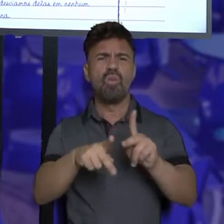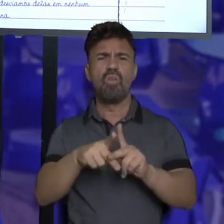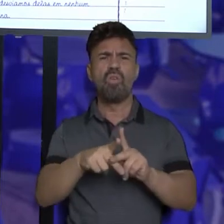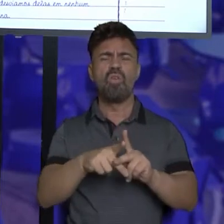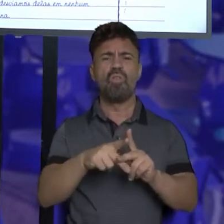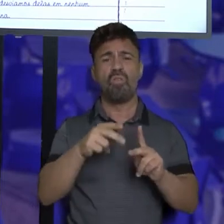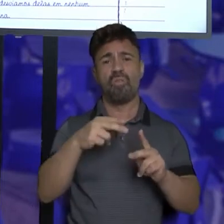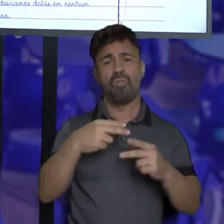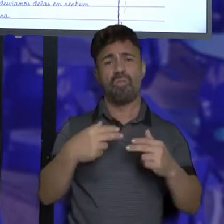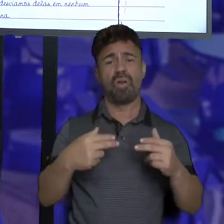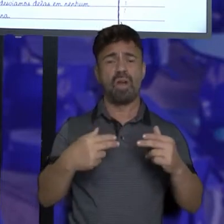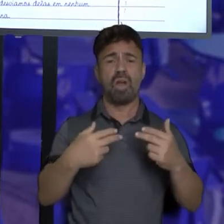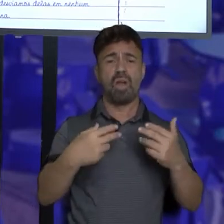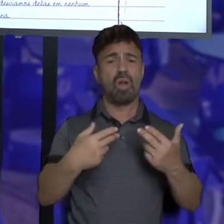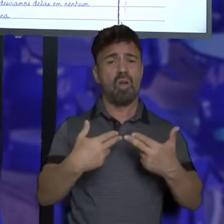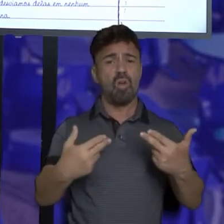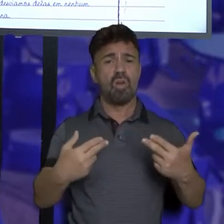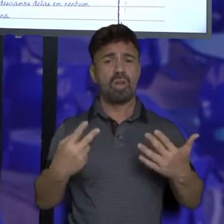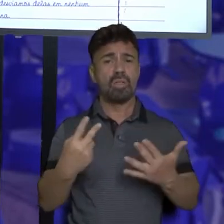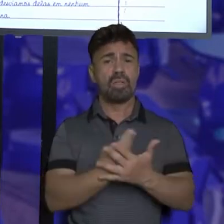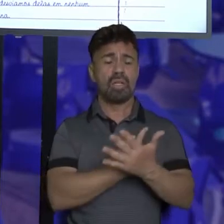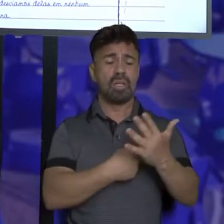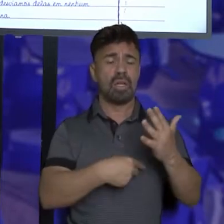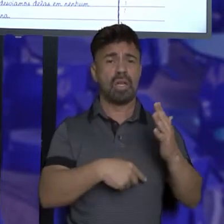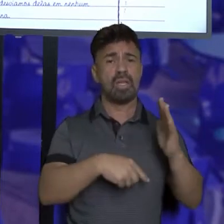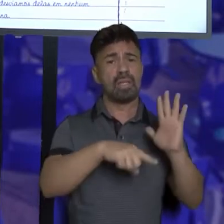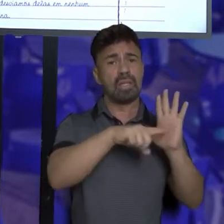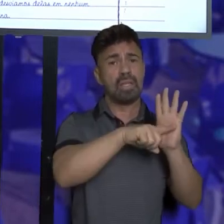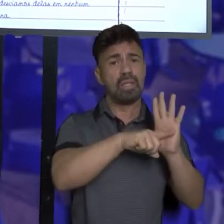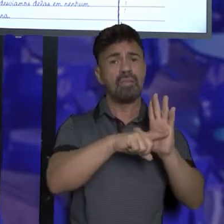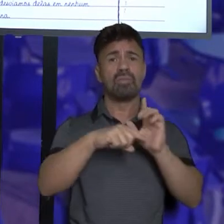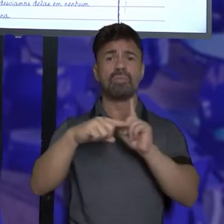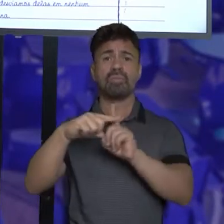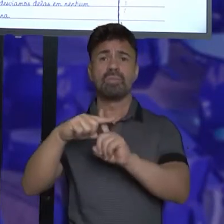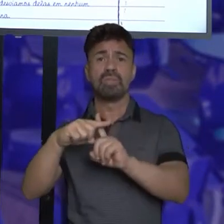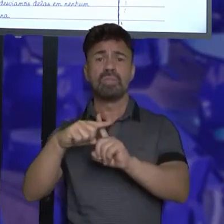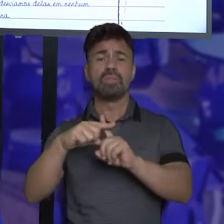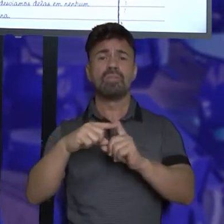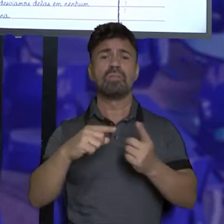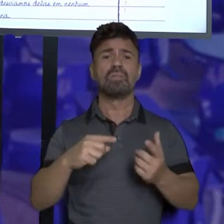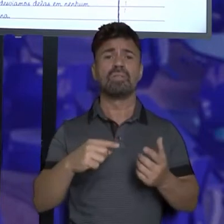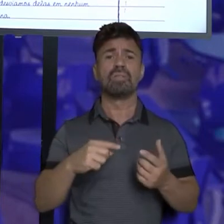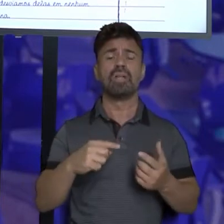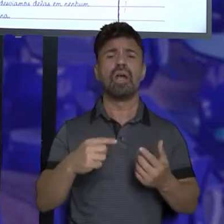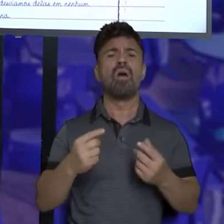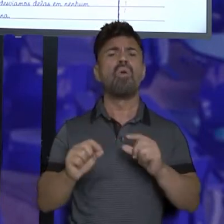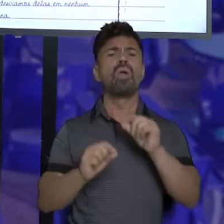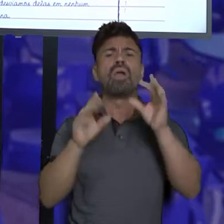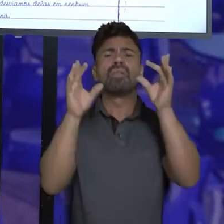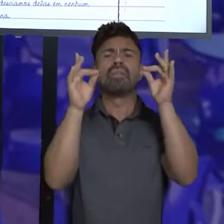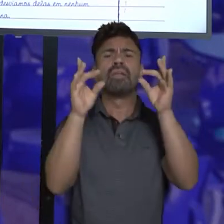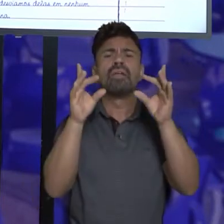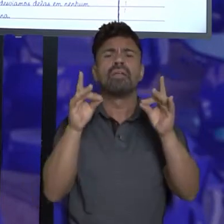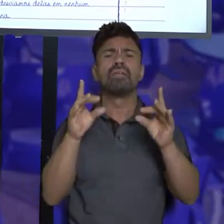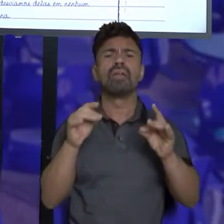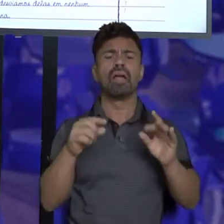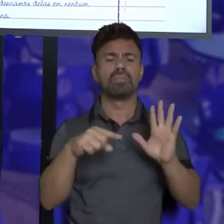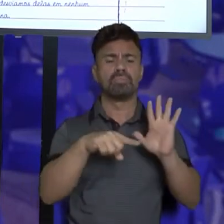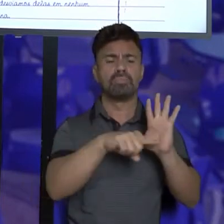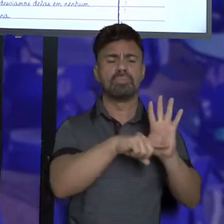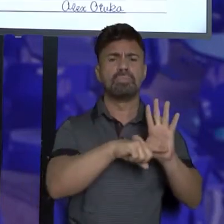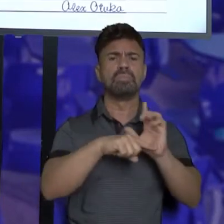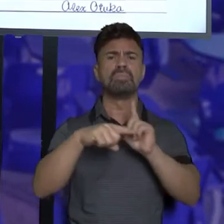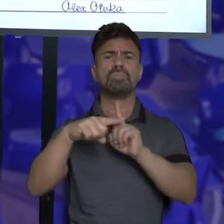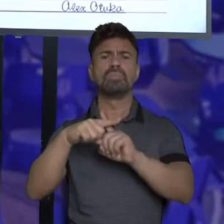positivo e negativo. Em seguida, ele dá um detalhe sobre o que são lado positivo e lado negativo